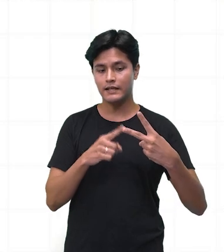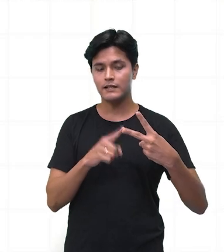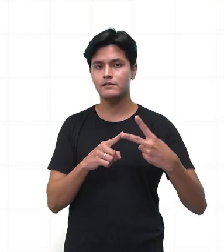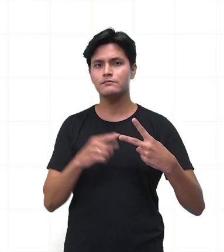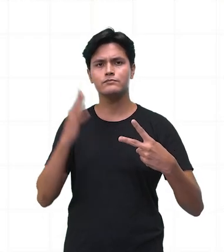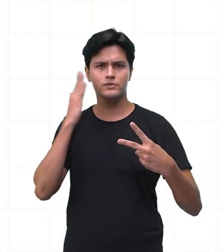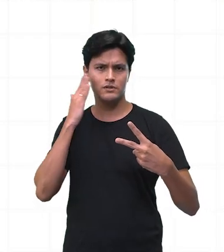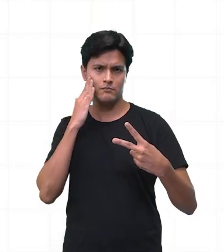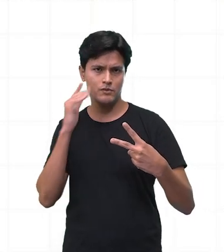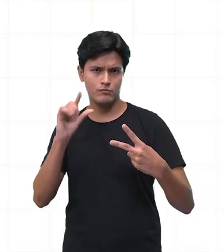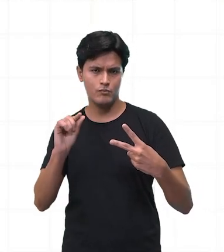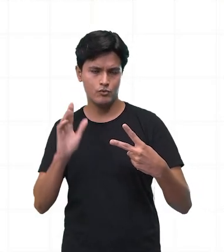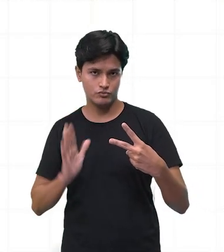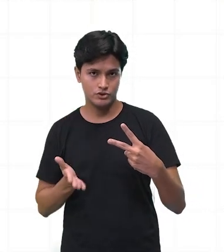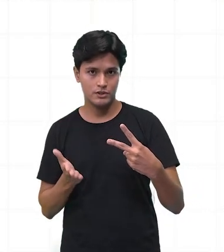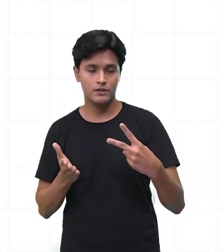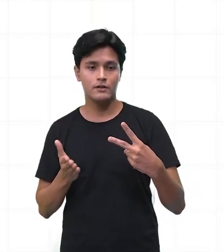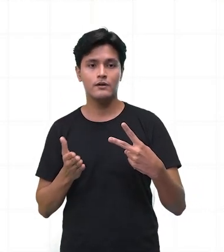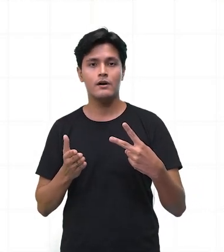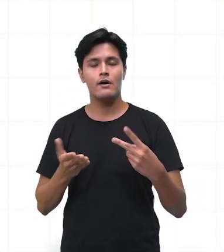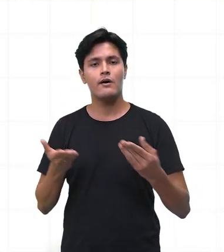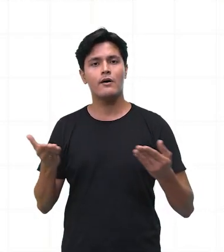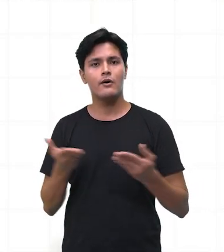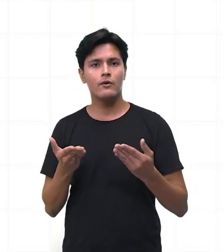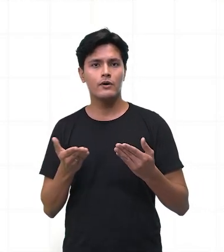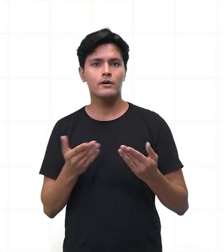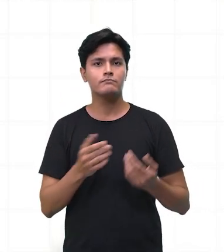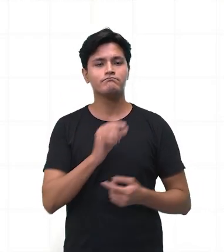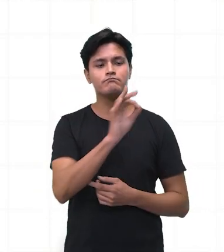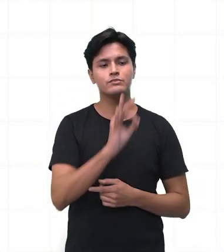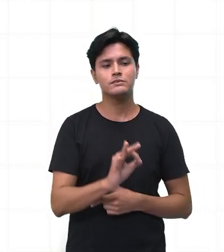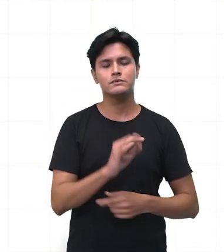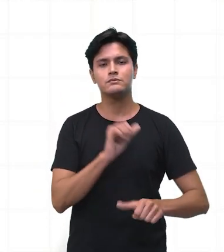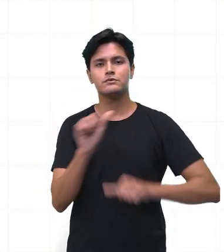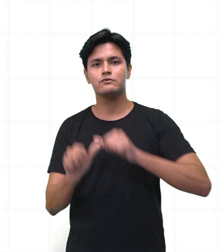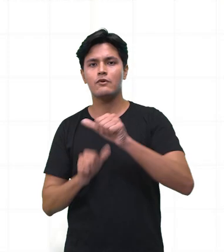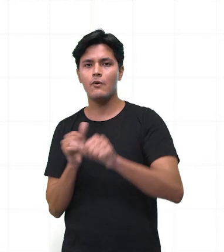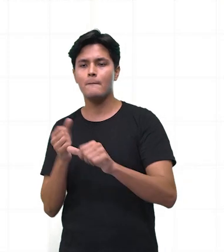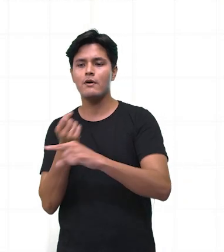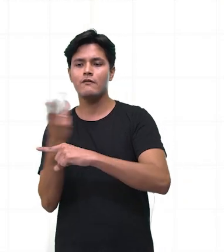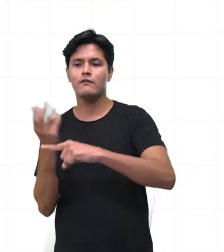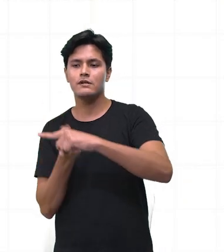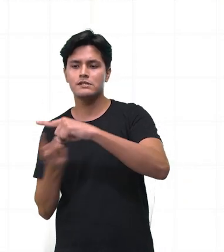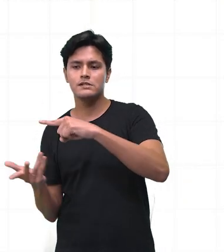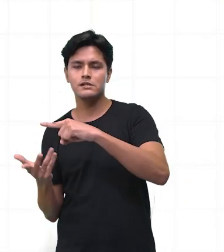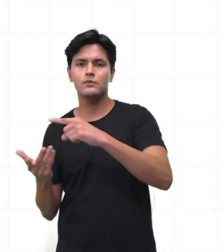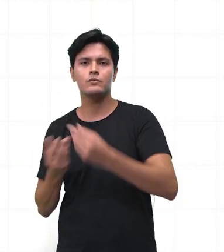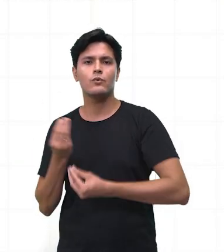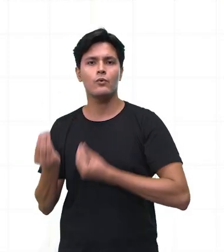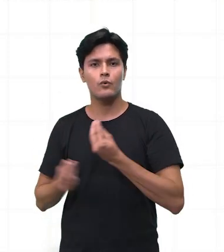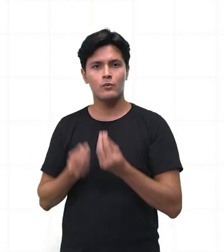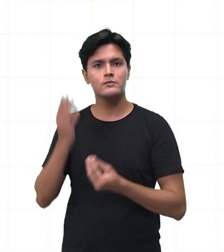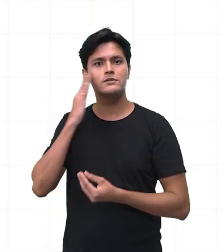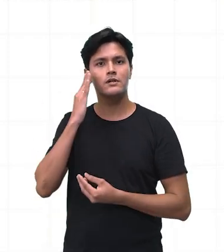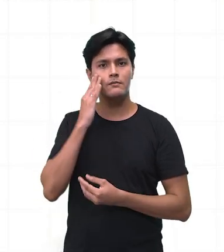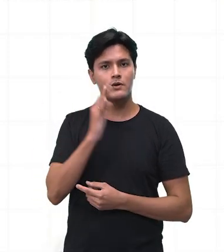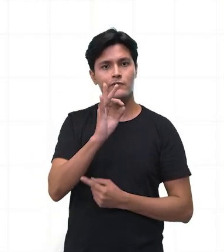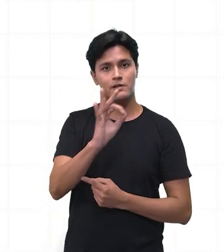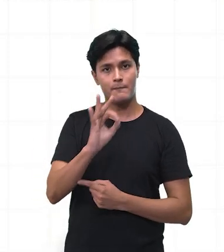gente transforma a porcentagem em fração? Sabemos que a porcentagem, esse símbolo aqui na